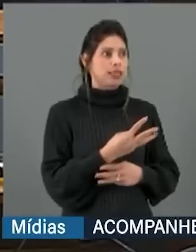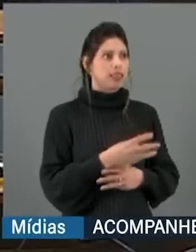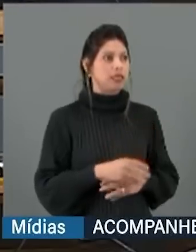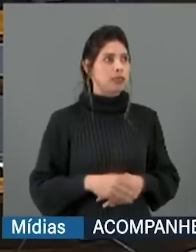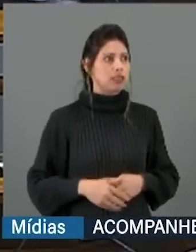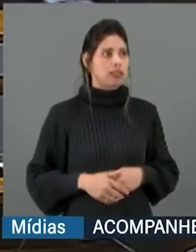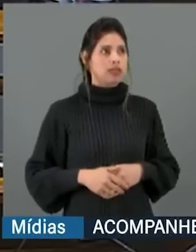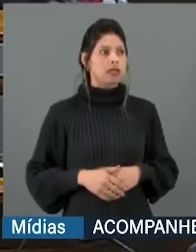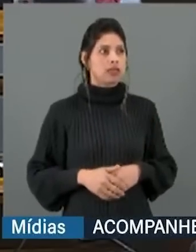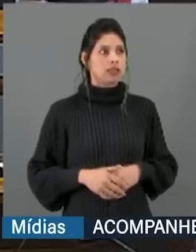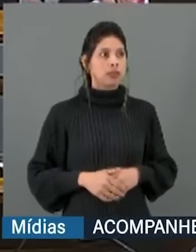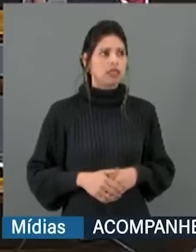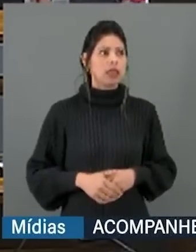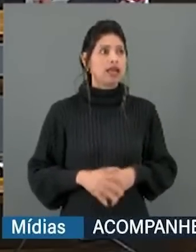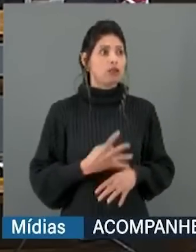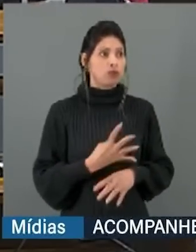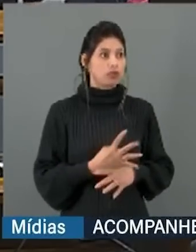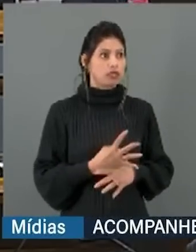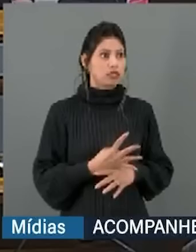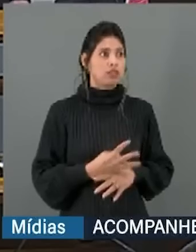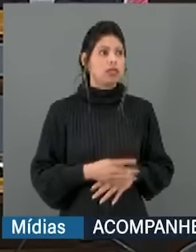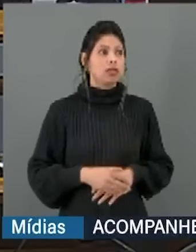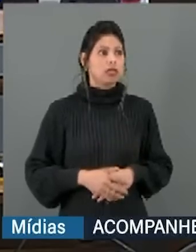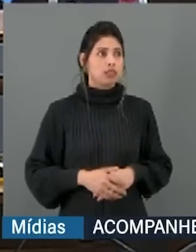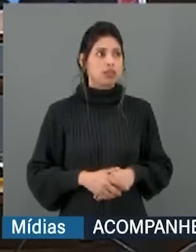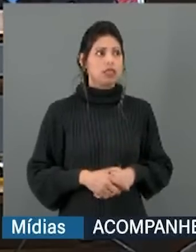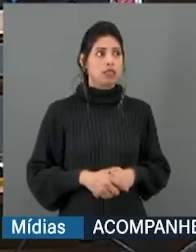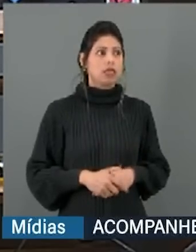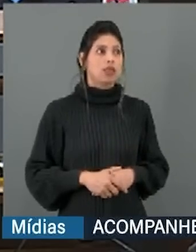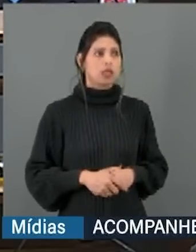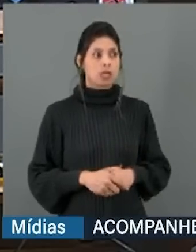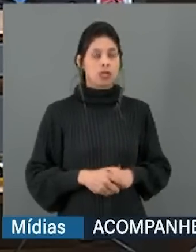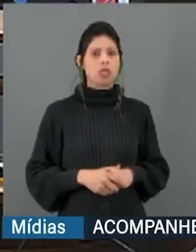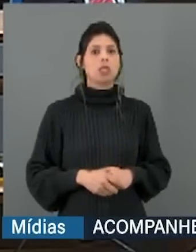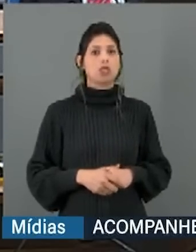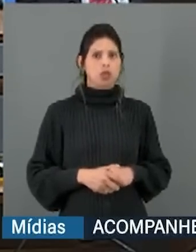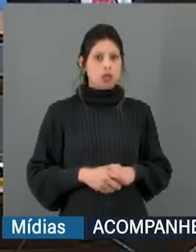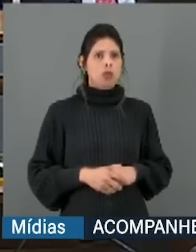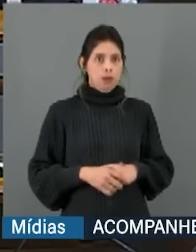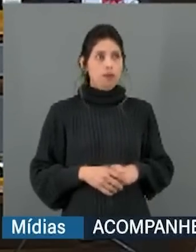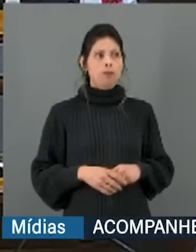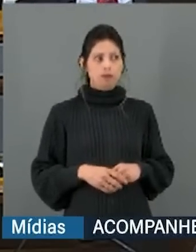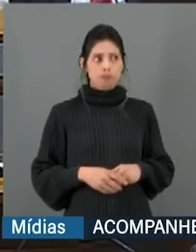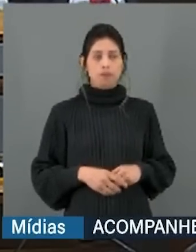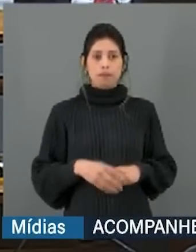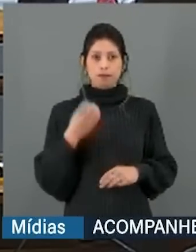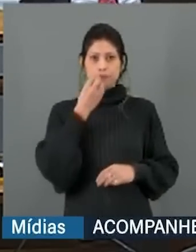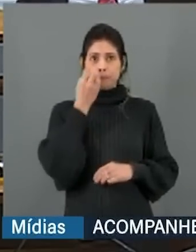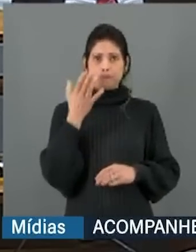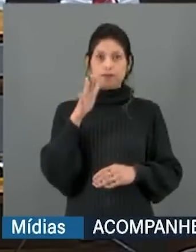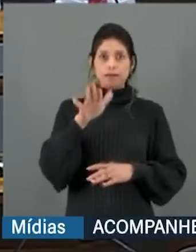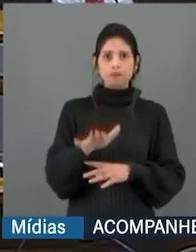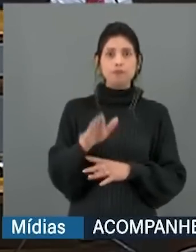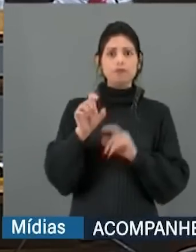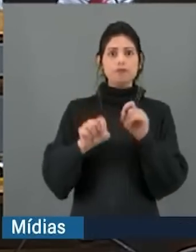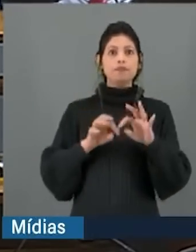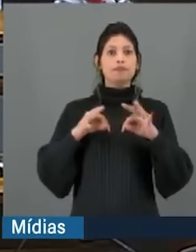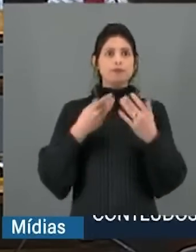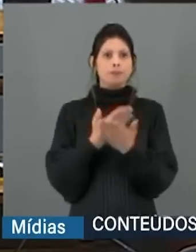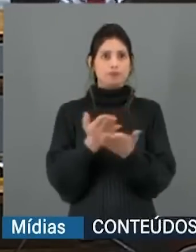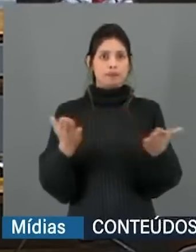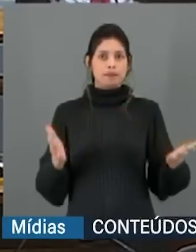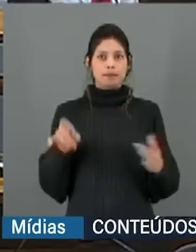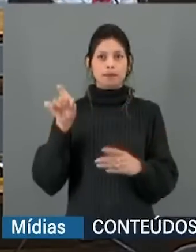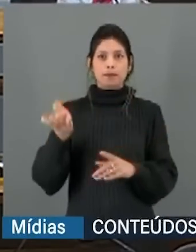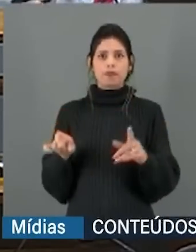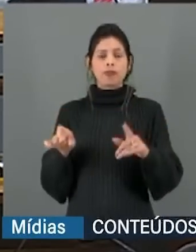Boa tarde a todos aqui, boa tarde aos deputados, senadores, senadoras, deputadas. Eu quero aqui, primeiro que bem claro aqui, como eu